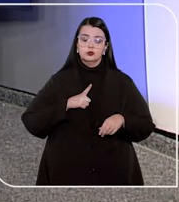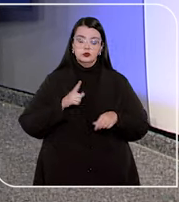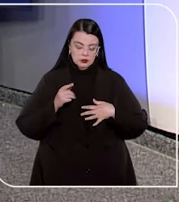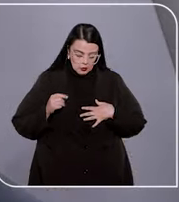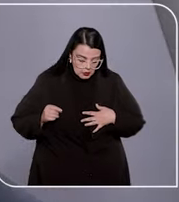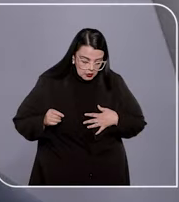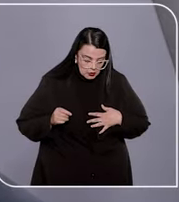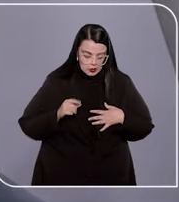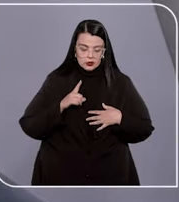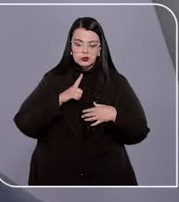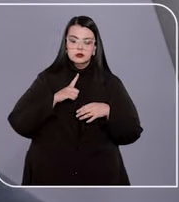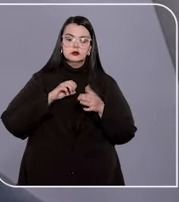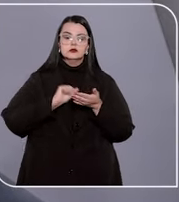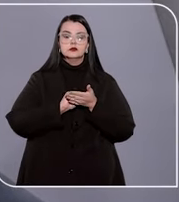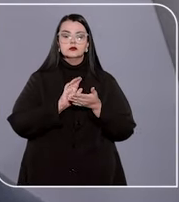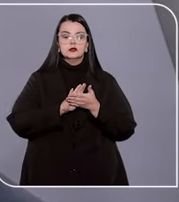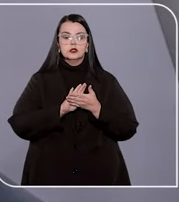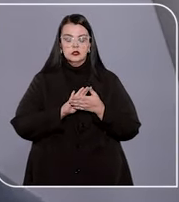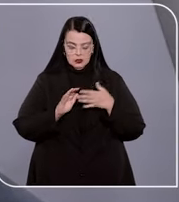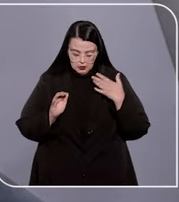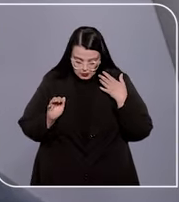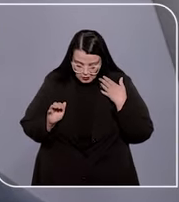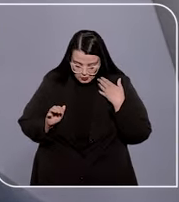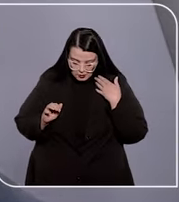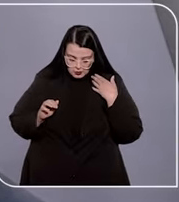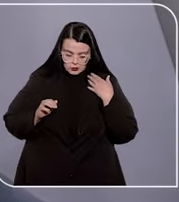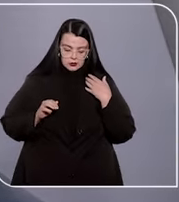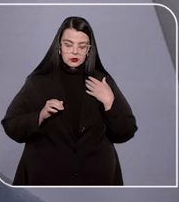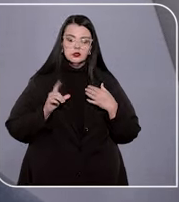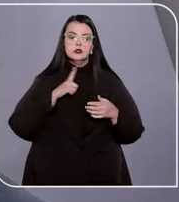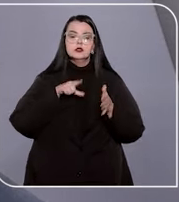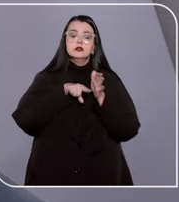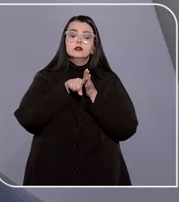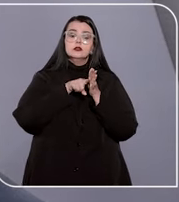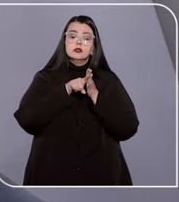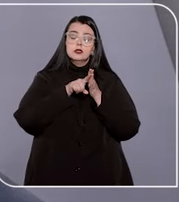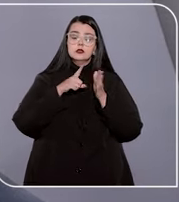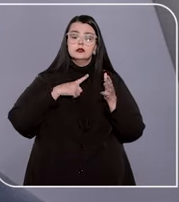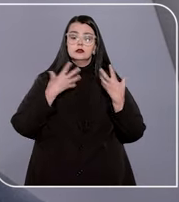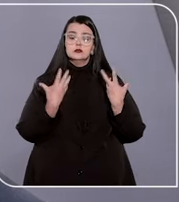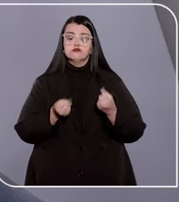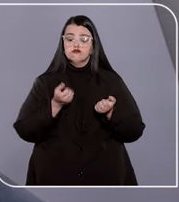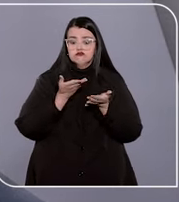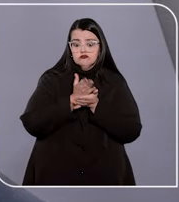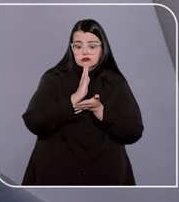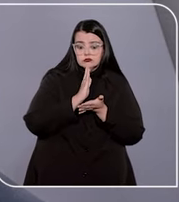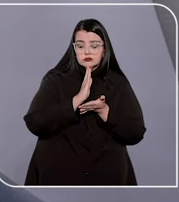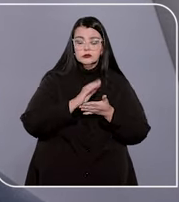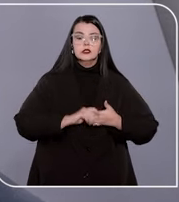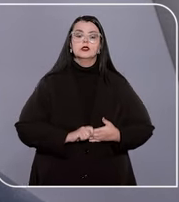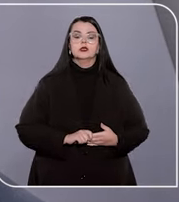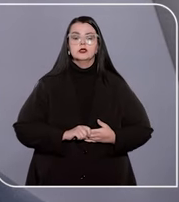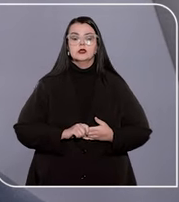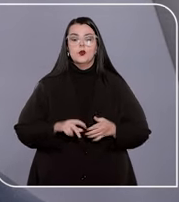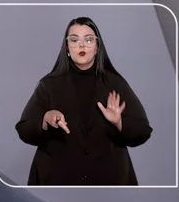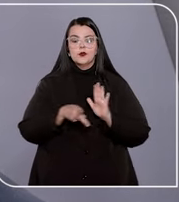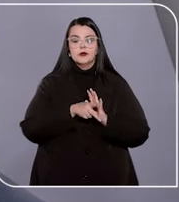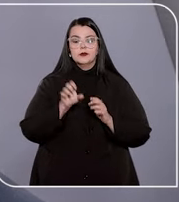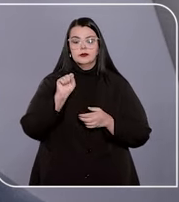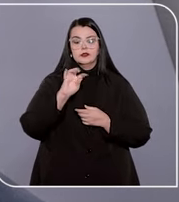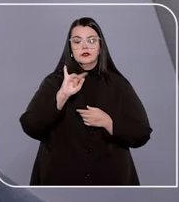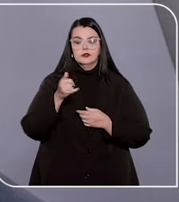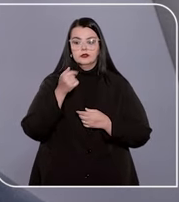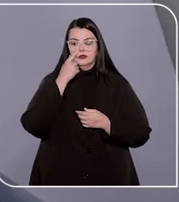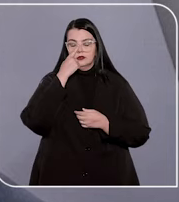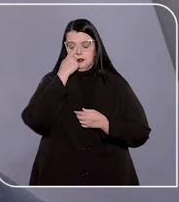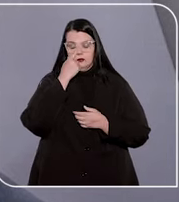então, para interposição do recurso extraordinário para essa análise, né, da admissibilidade aqui pelo STJ, precisamente